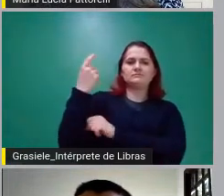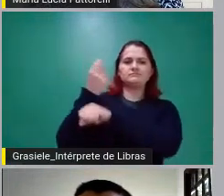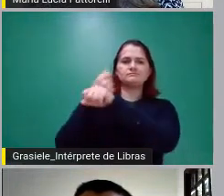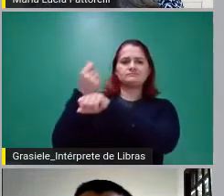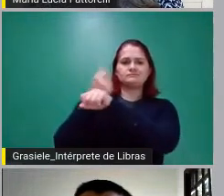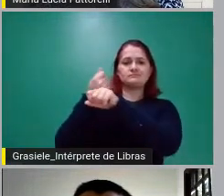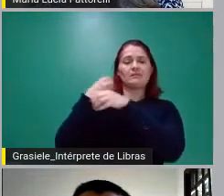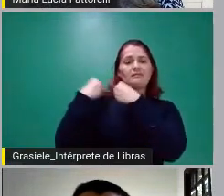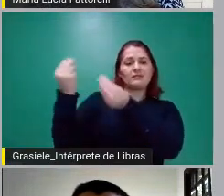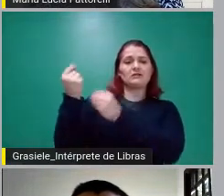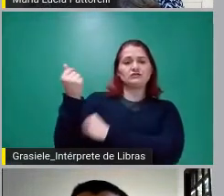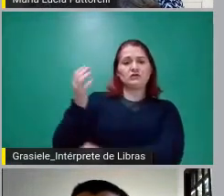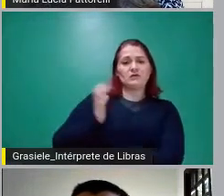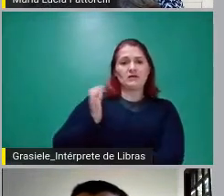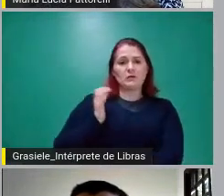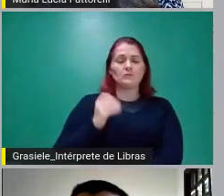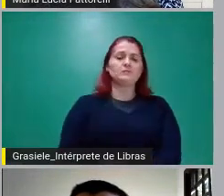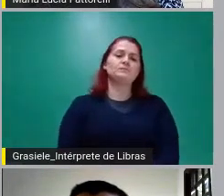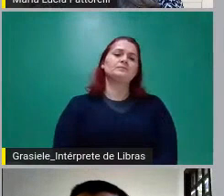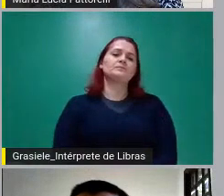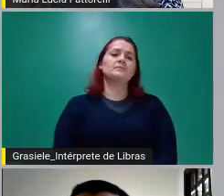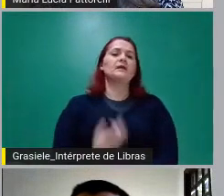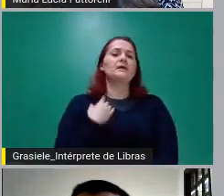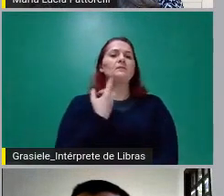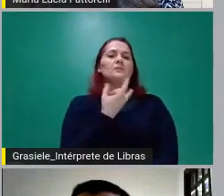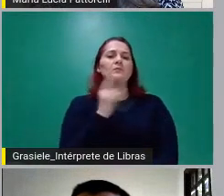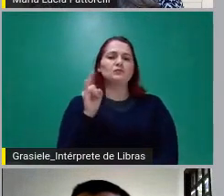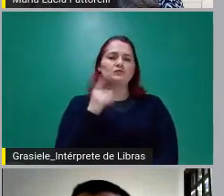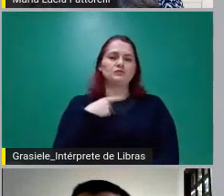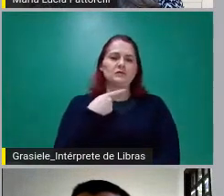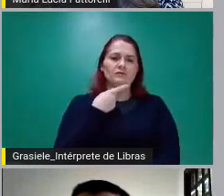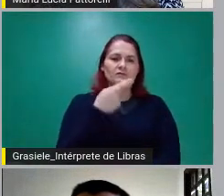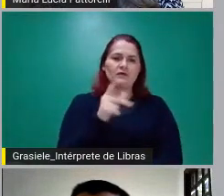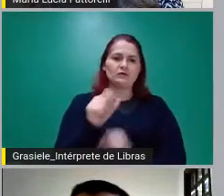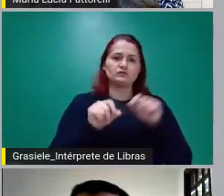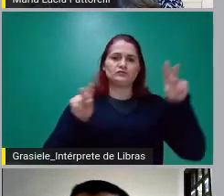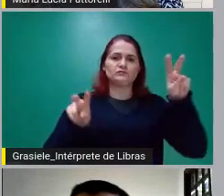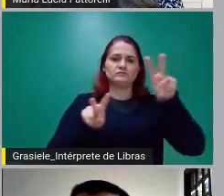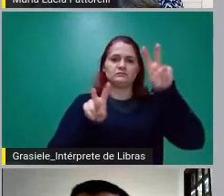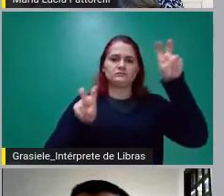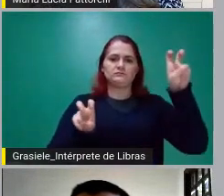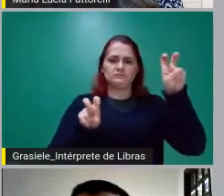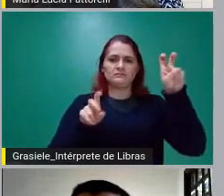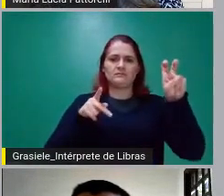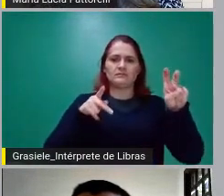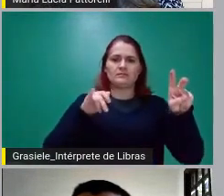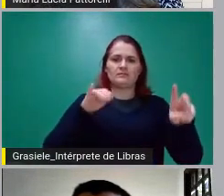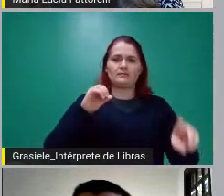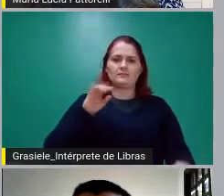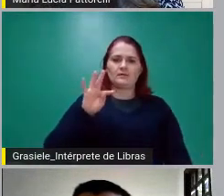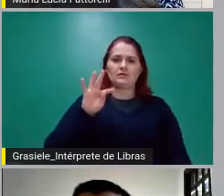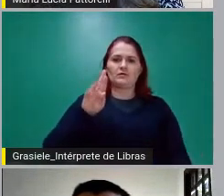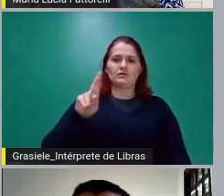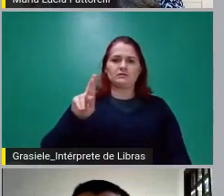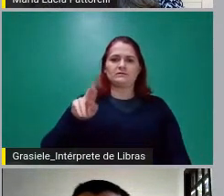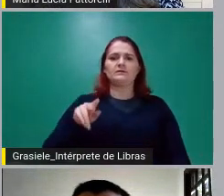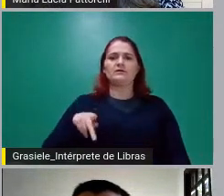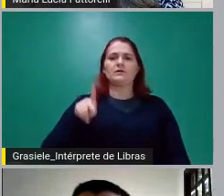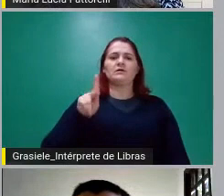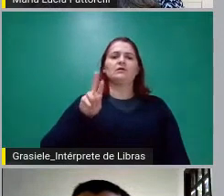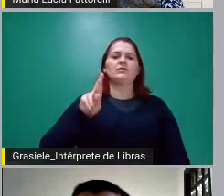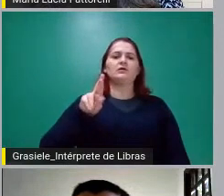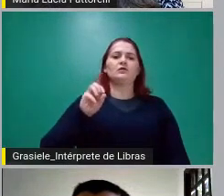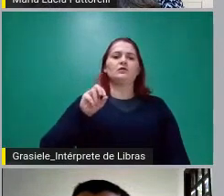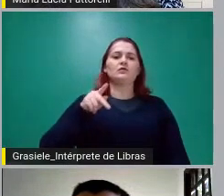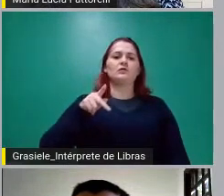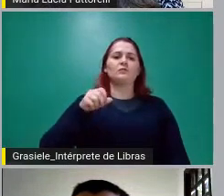está posta aí. E aí eu termino a minha fala com uma citação do Piotr Kropotkin, que é um autor que eu gosto bastante, em que ele